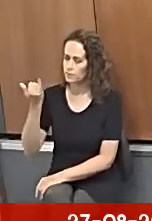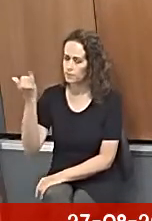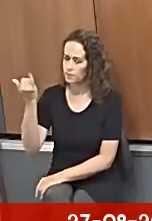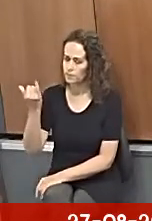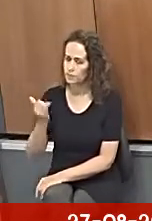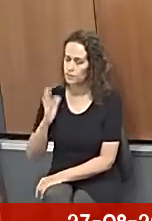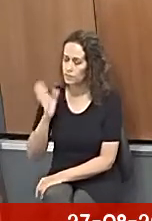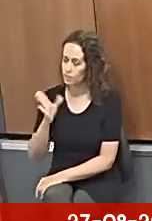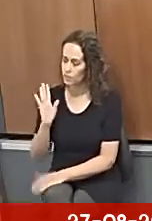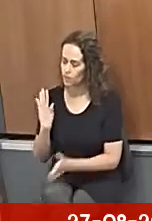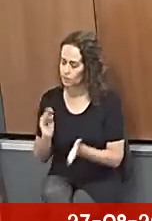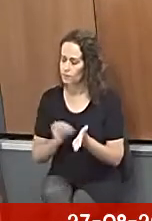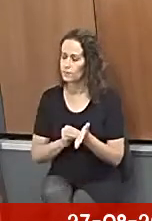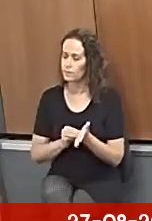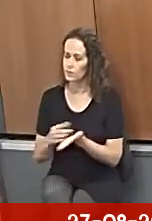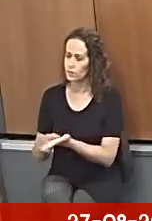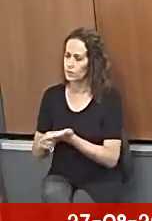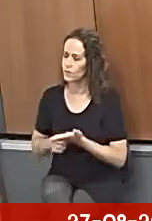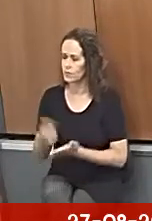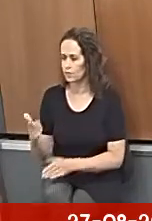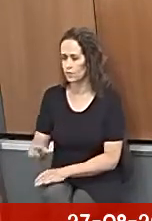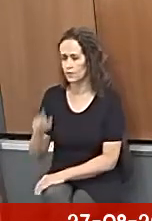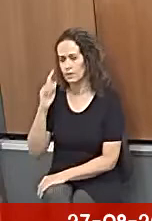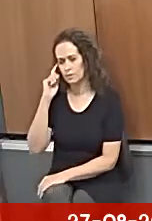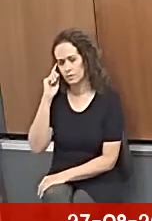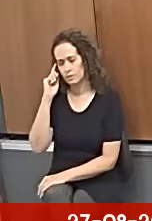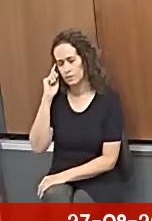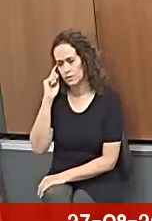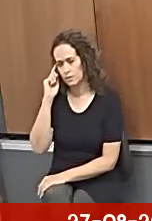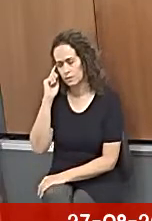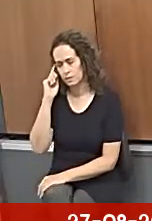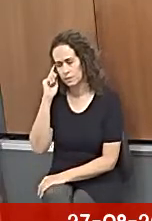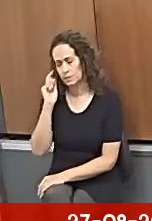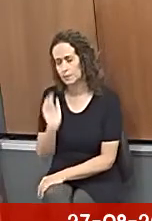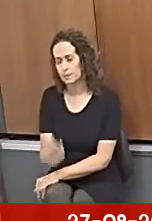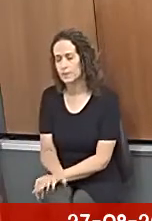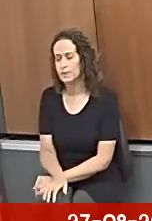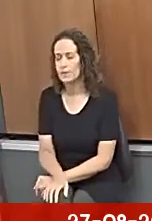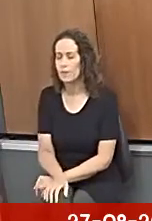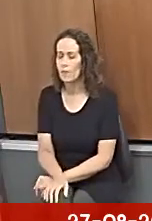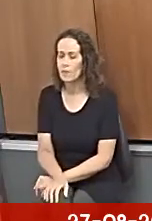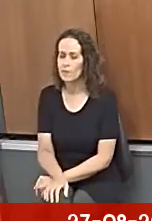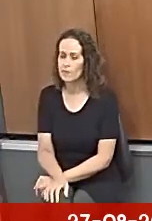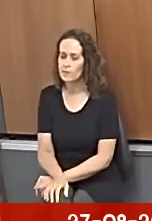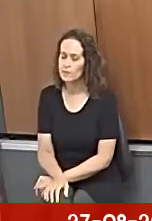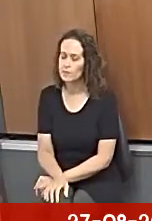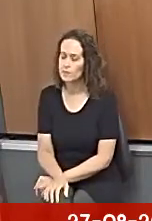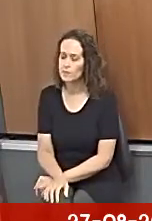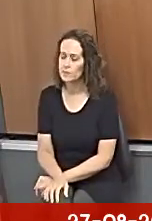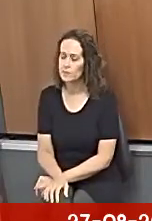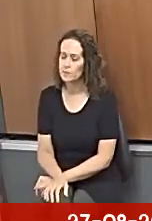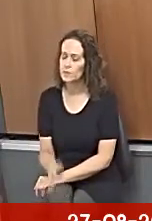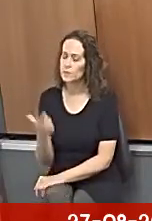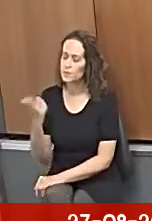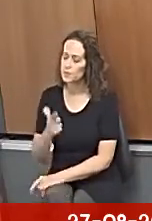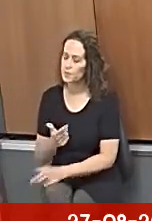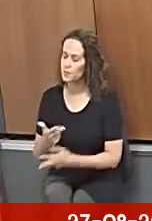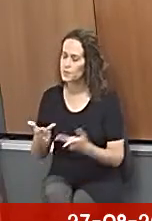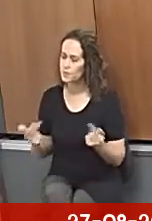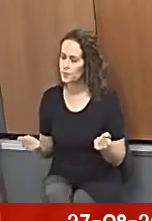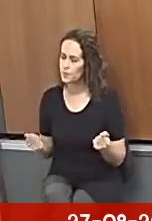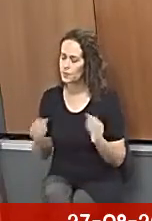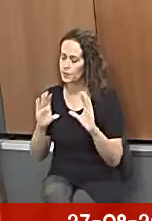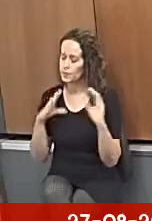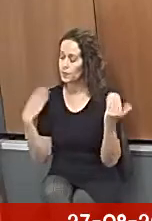mais uma vez o convite é bom mas algumas questões que foram mencionados no mineirão tem uma preocupação